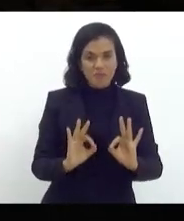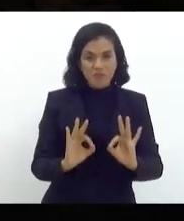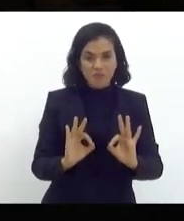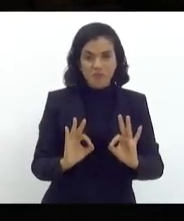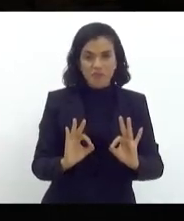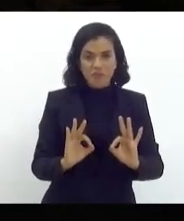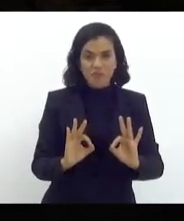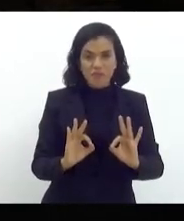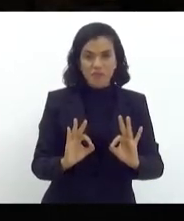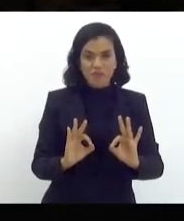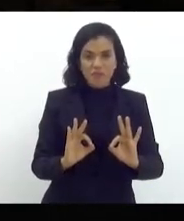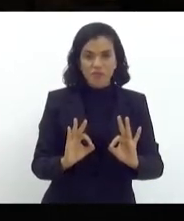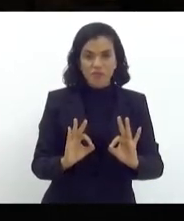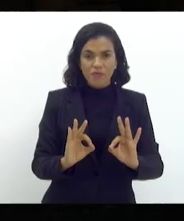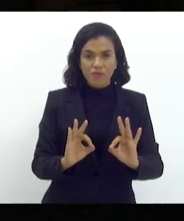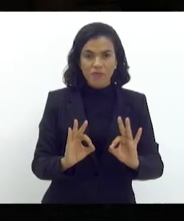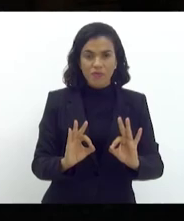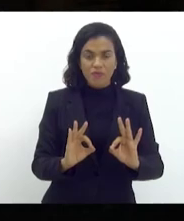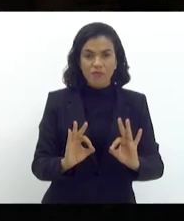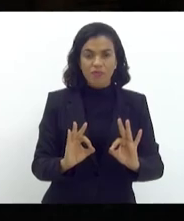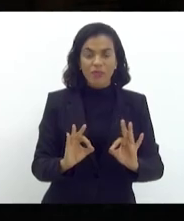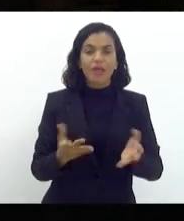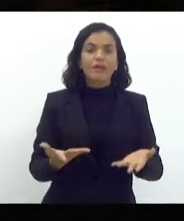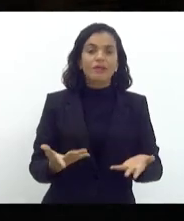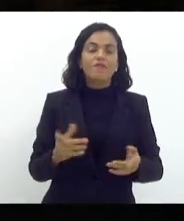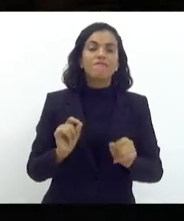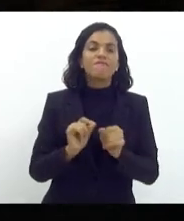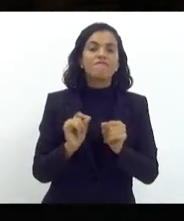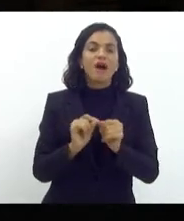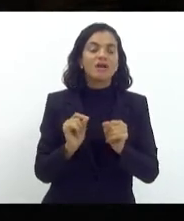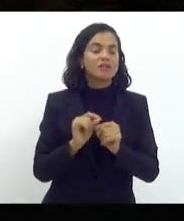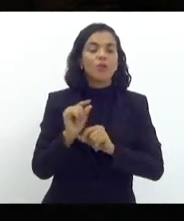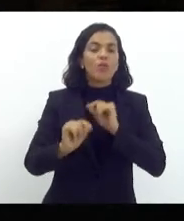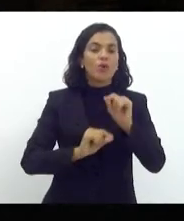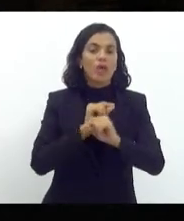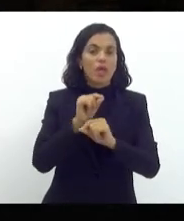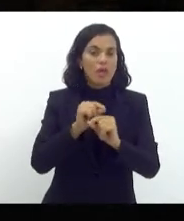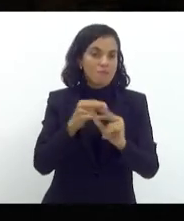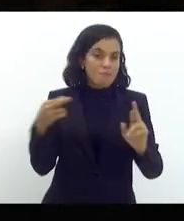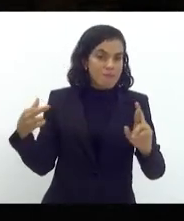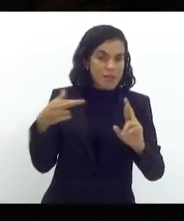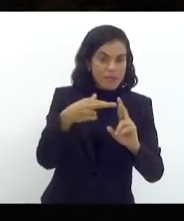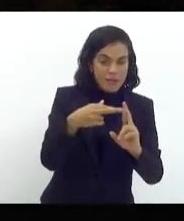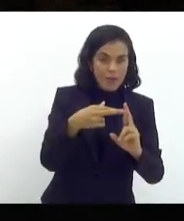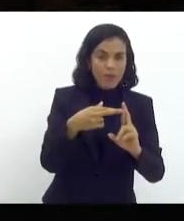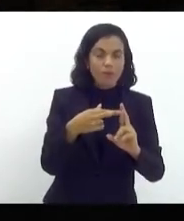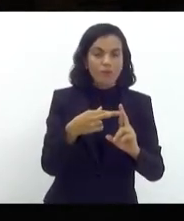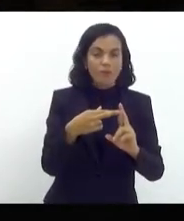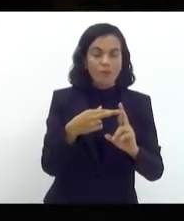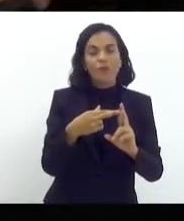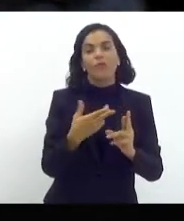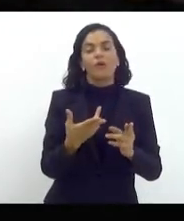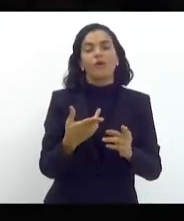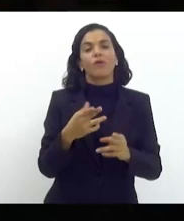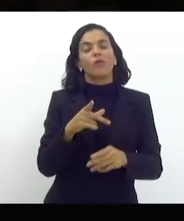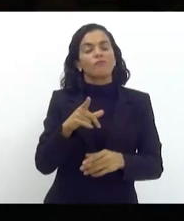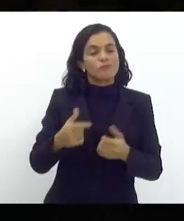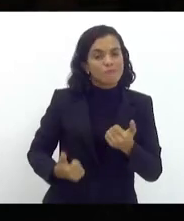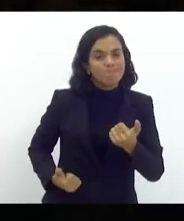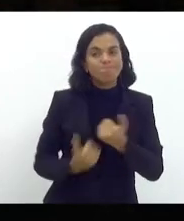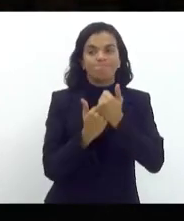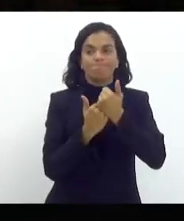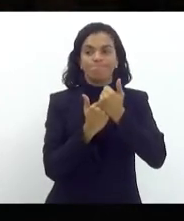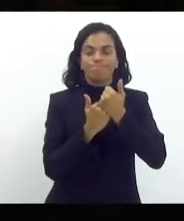deputado Yuri de fazer menção inclusive que quando você fomenta